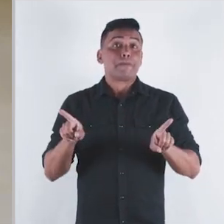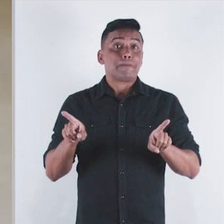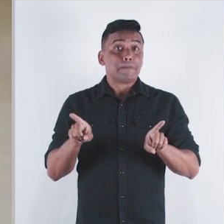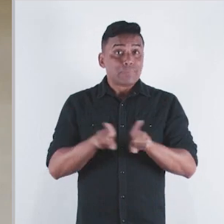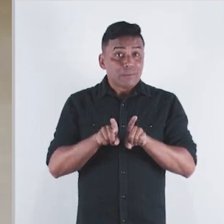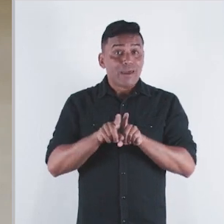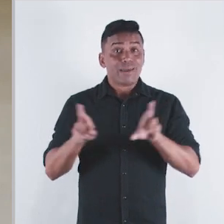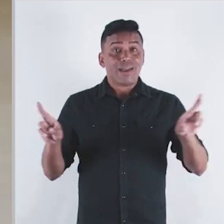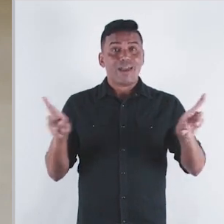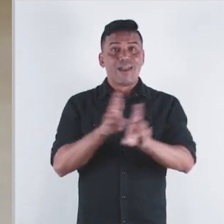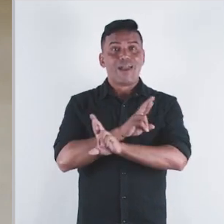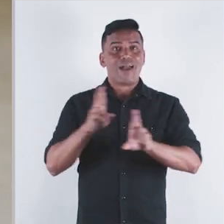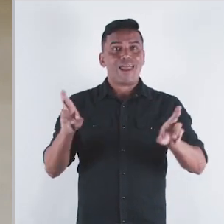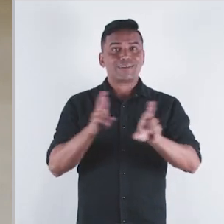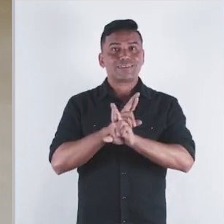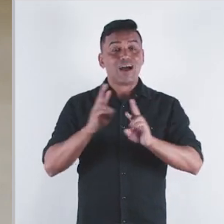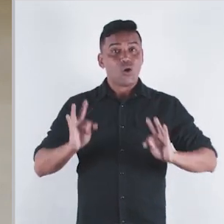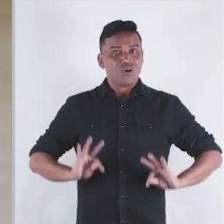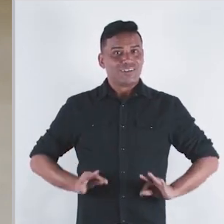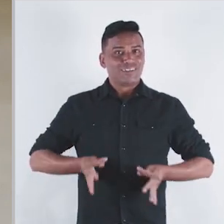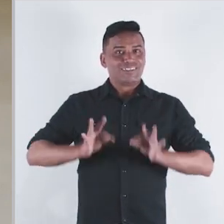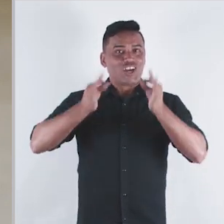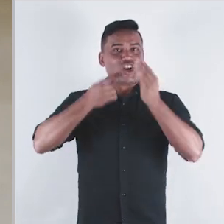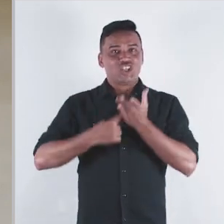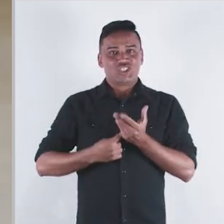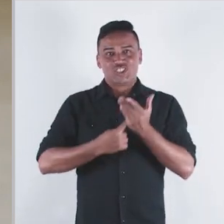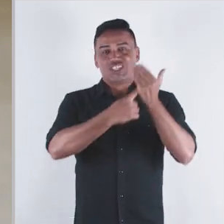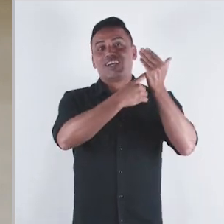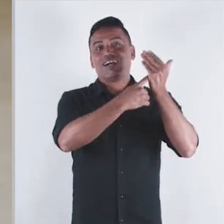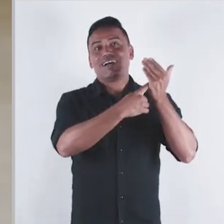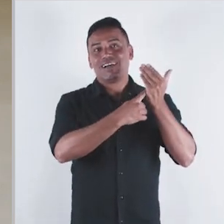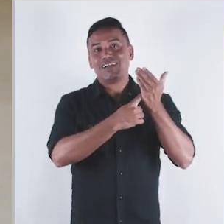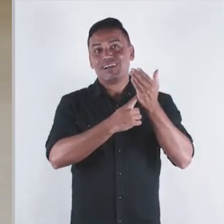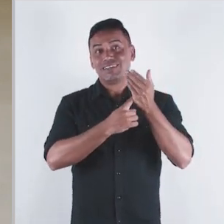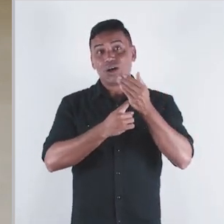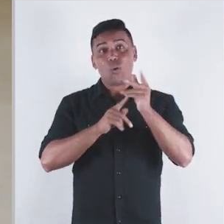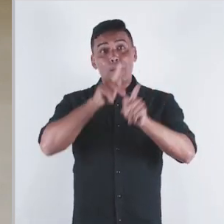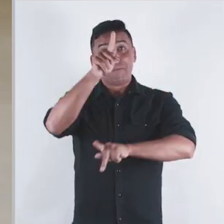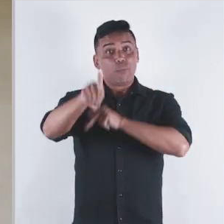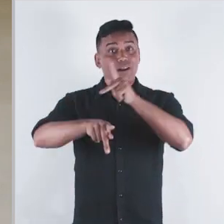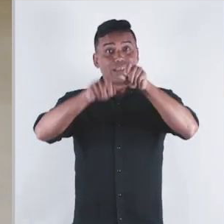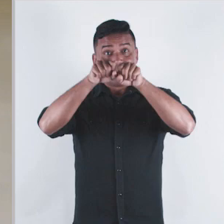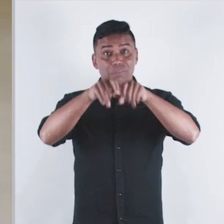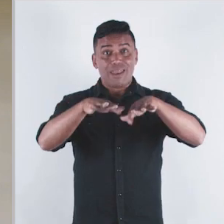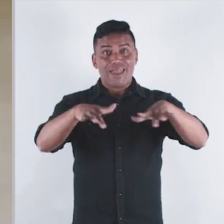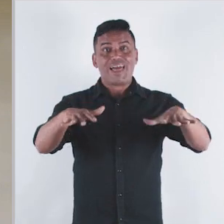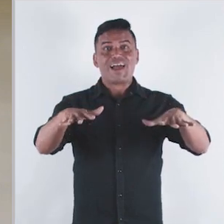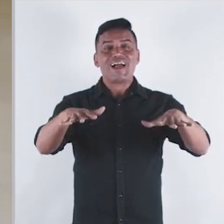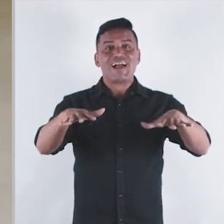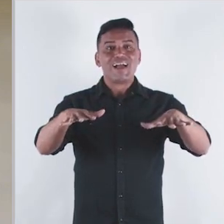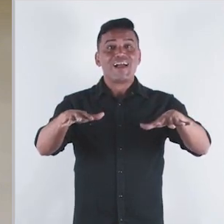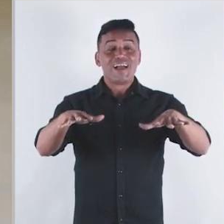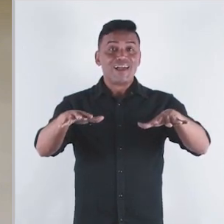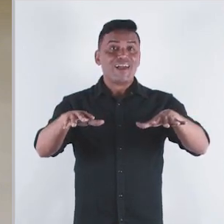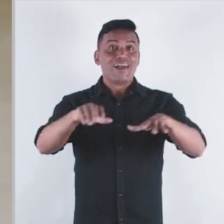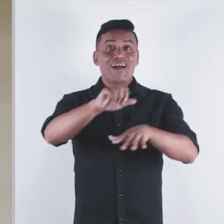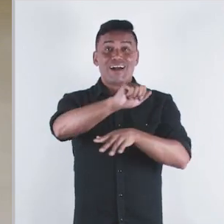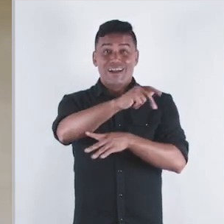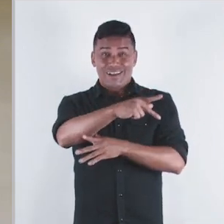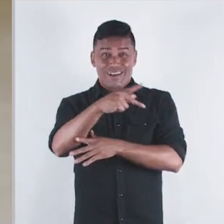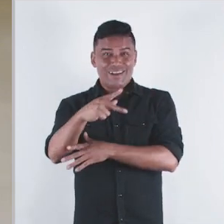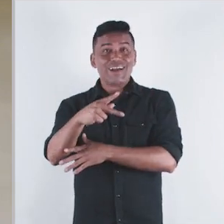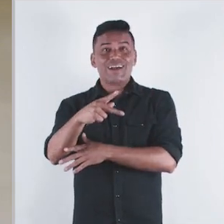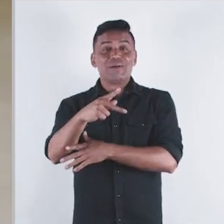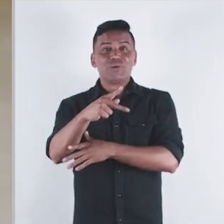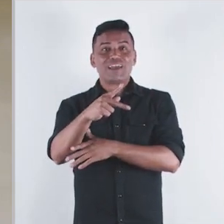os dispositivos e com os softwares. A popularidade que o Flash, né, que é esse software de